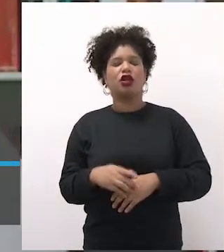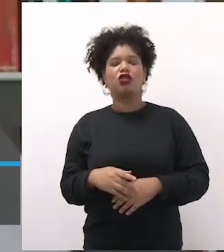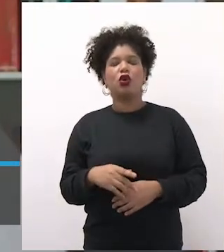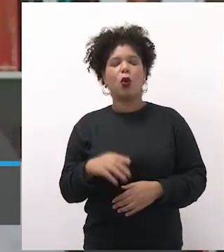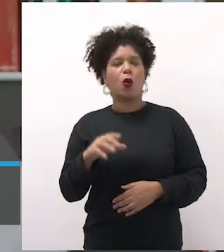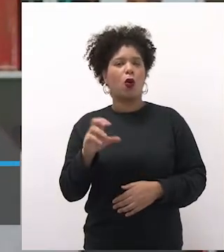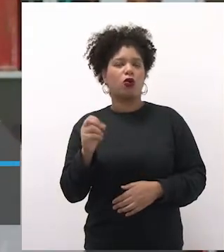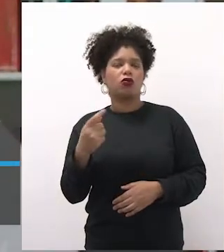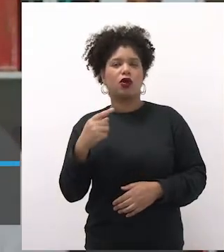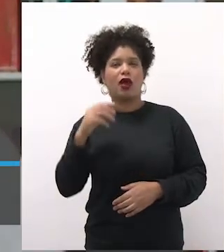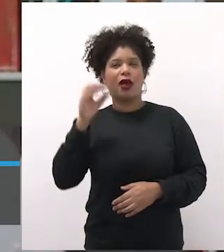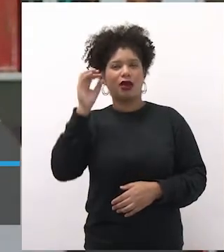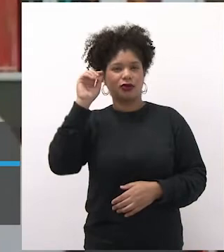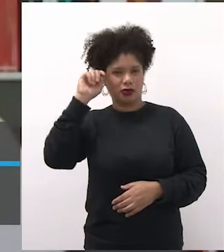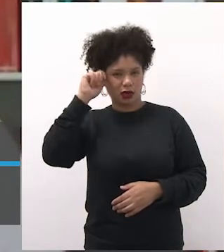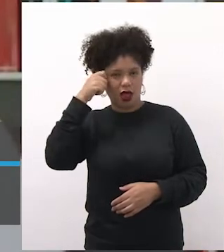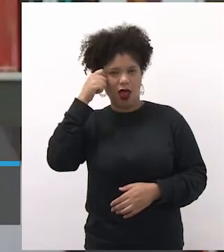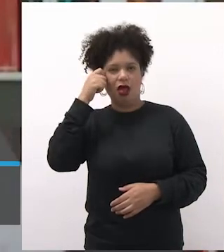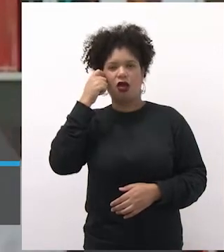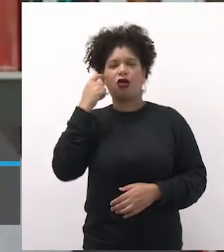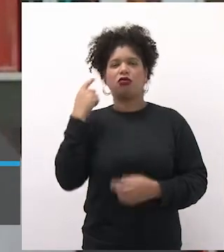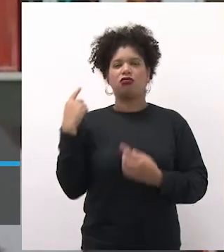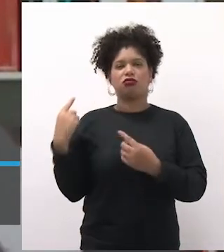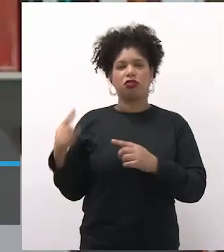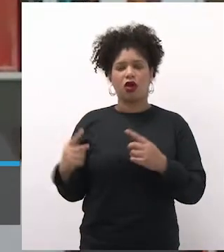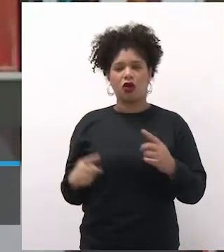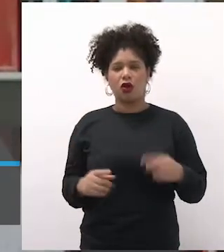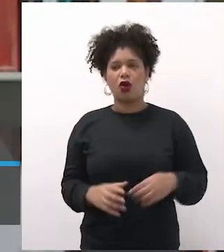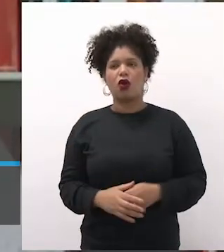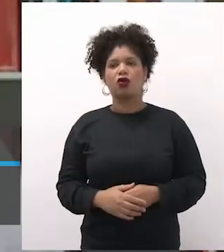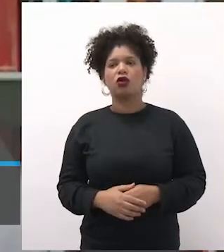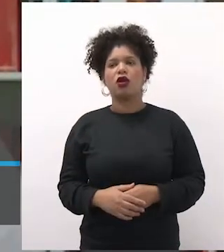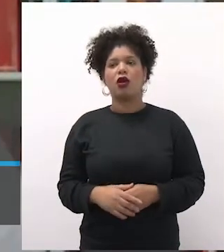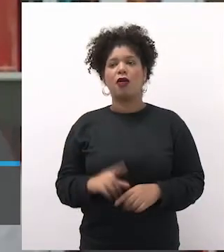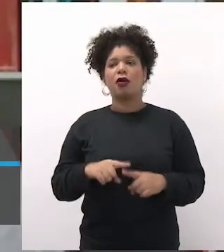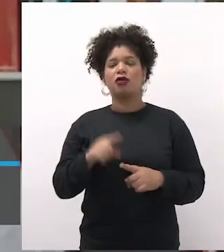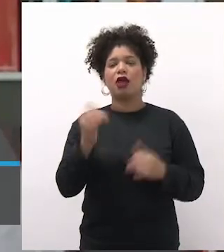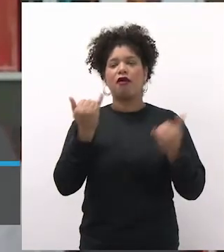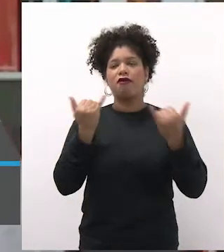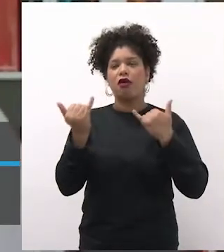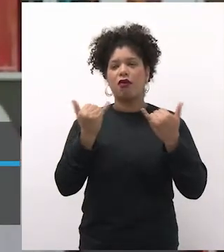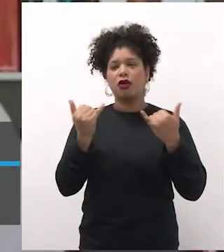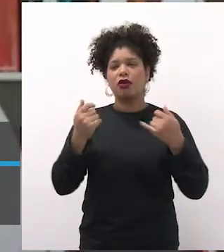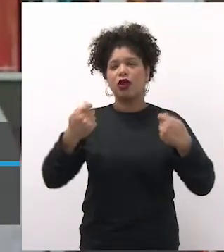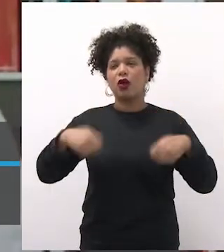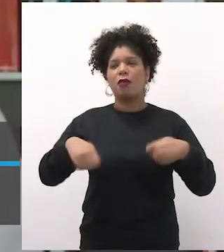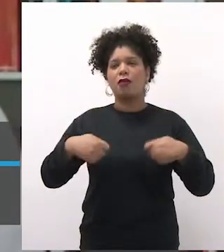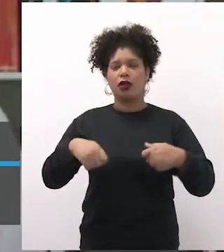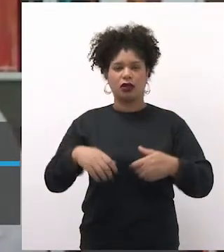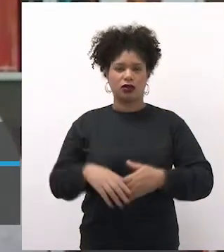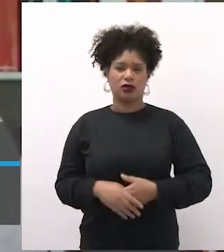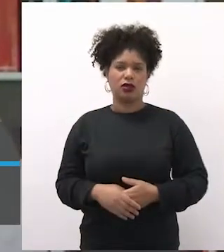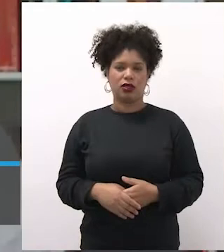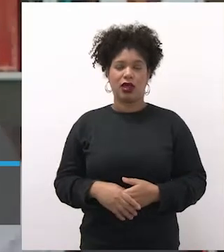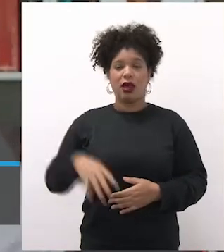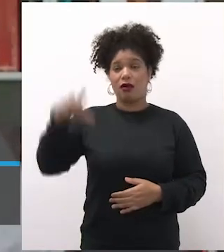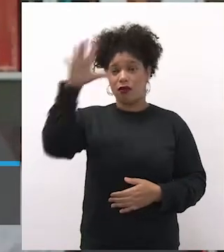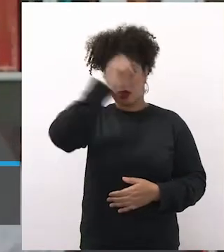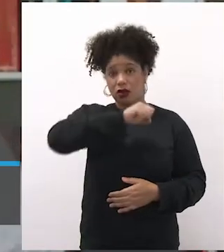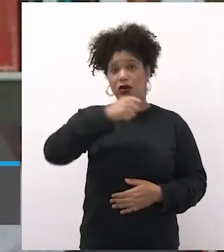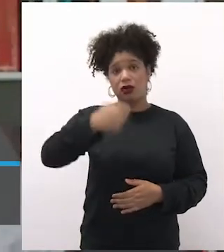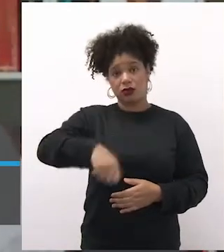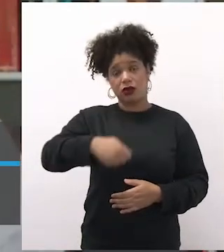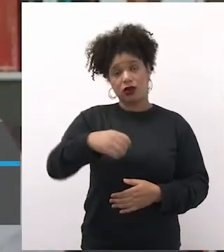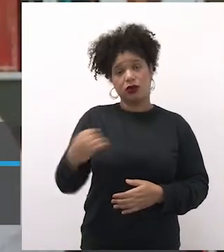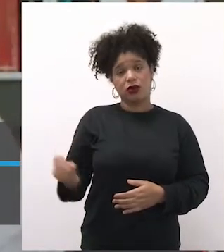Não tem como a gente fazer isso sem você ler, sem você se formar, sem você se dar o direito de aprender. Não existe essa